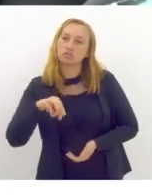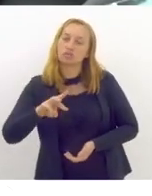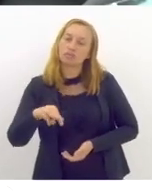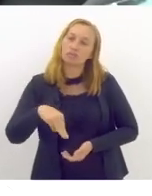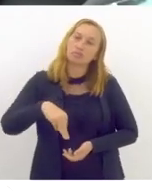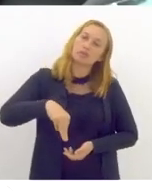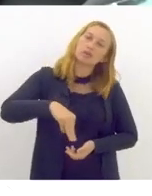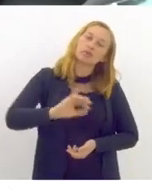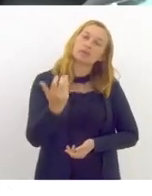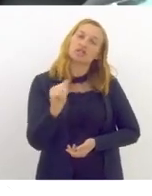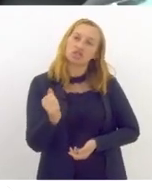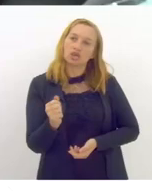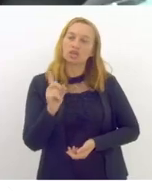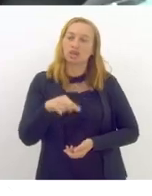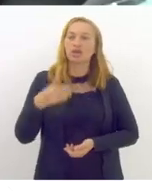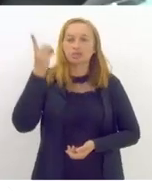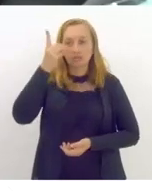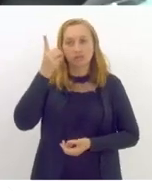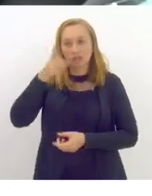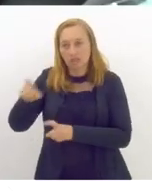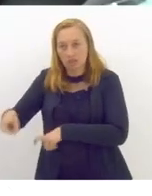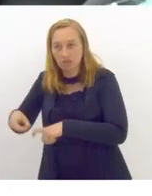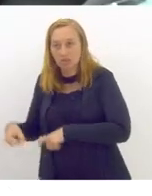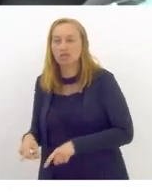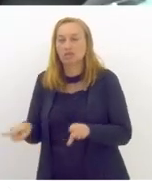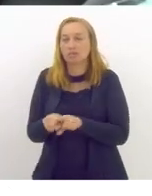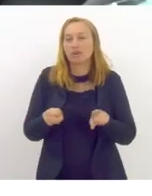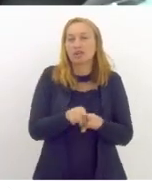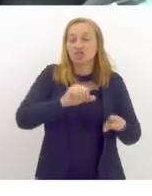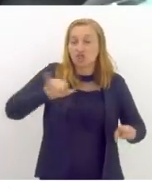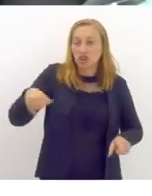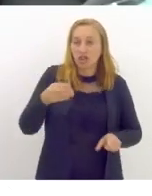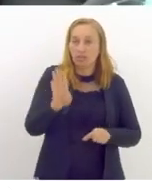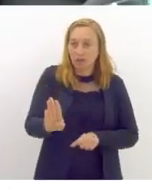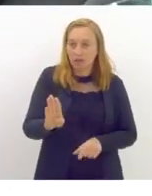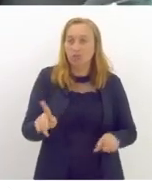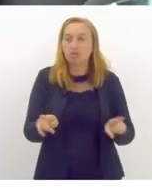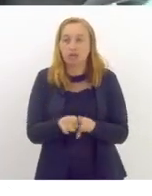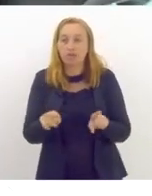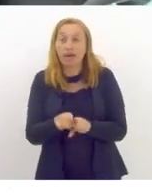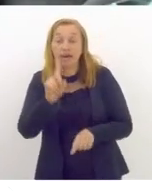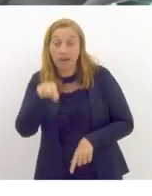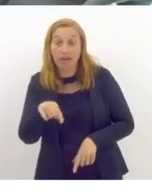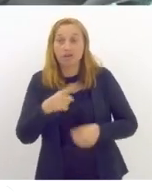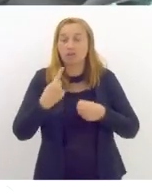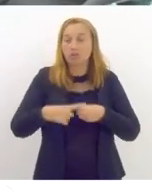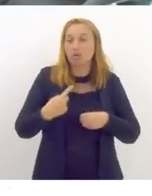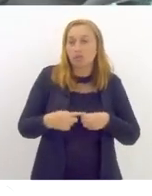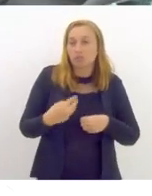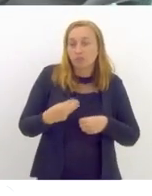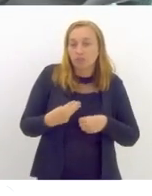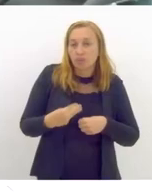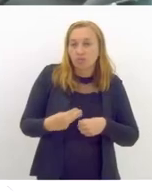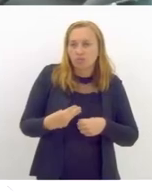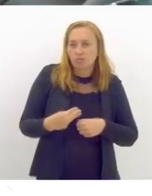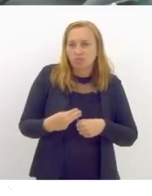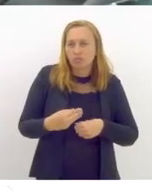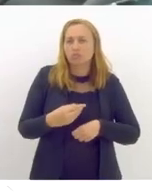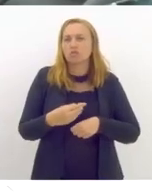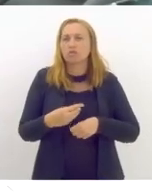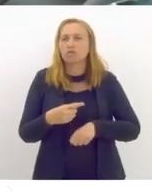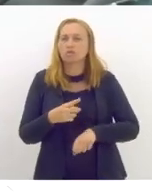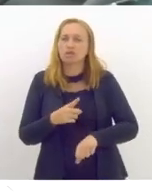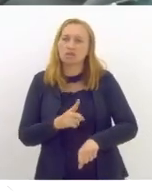que é um deputado interior como Jair Bittencourt também é um deputado interior a partir do momento que os municípios souberam